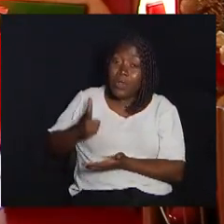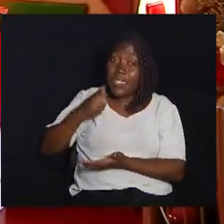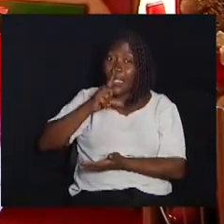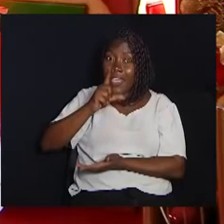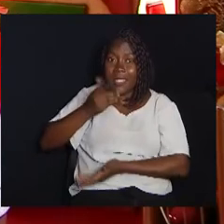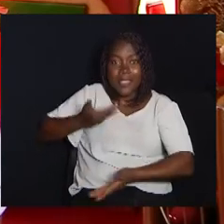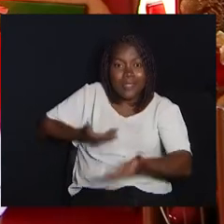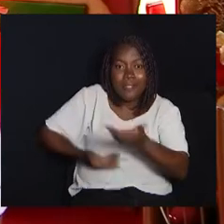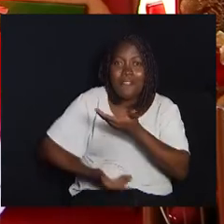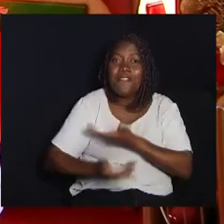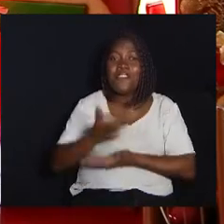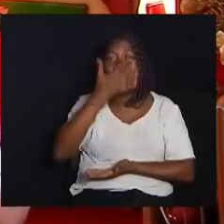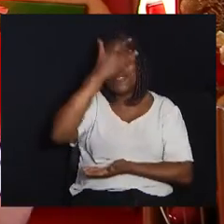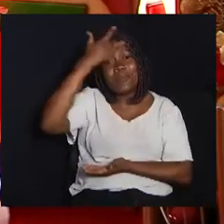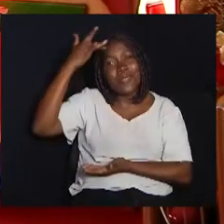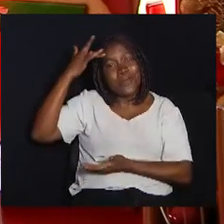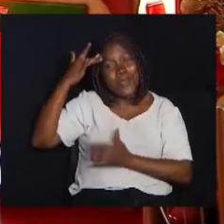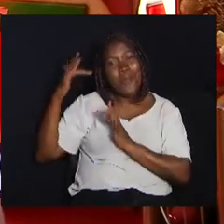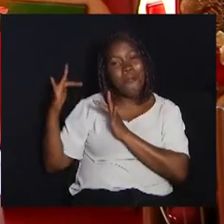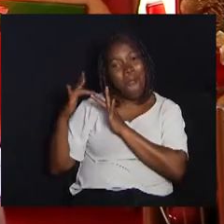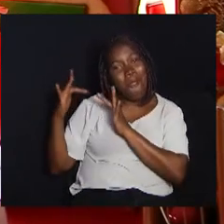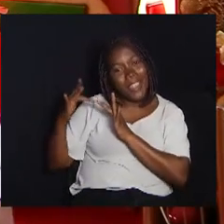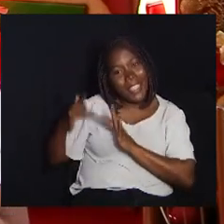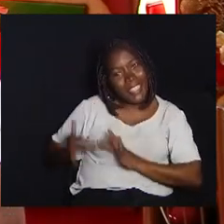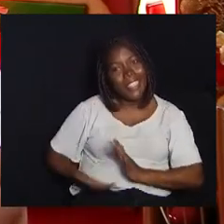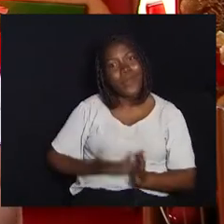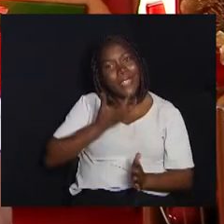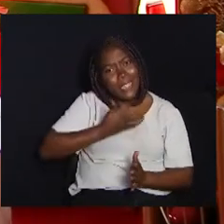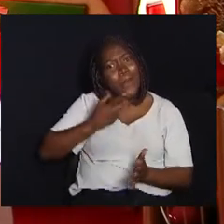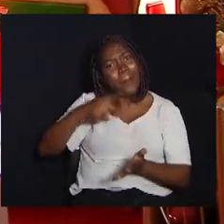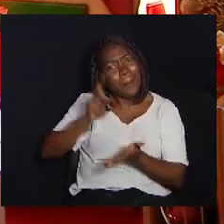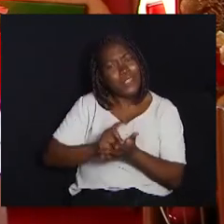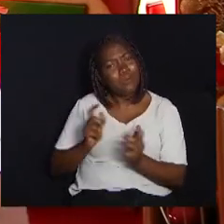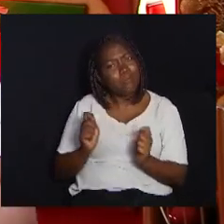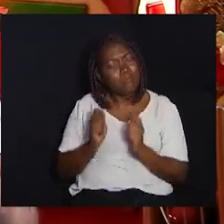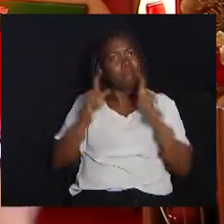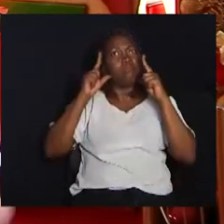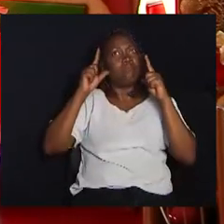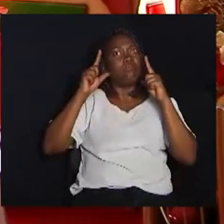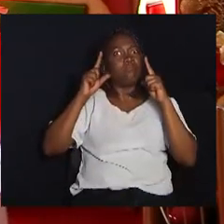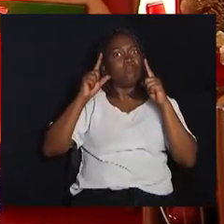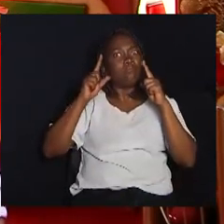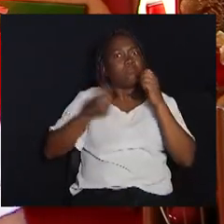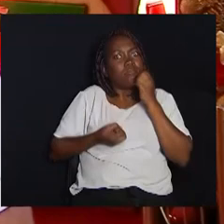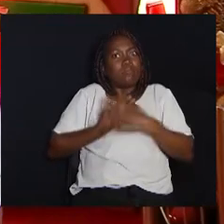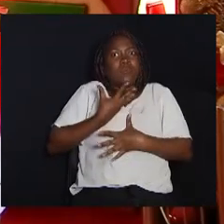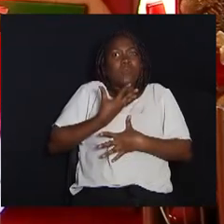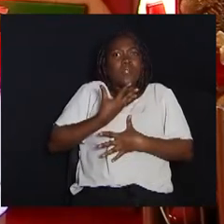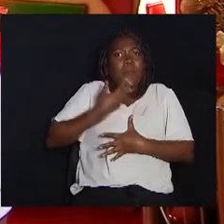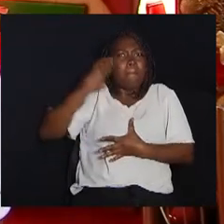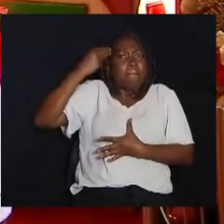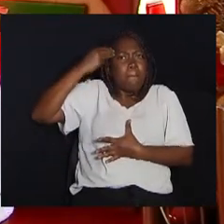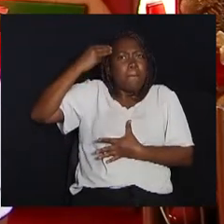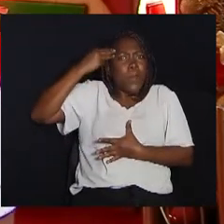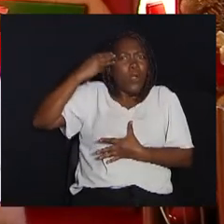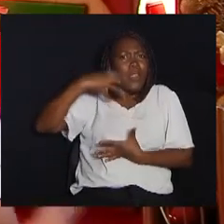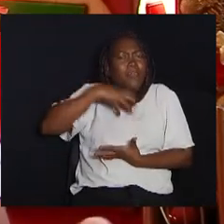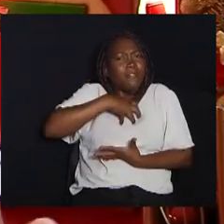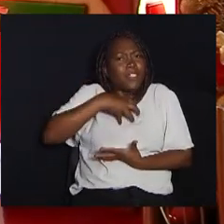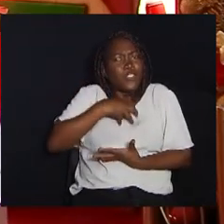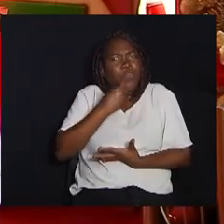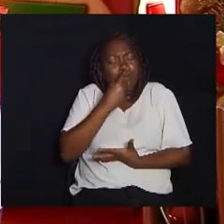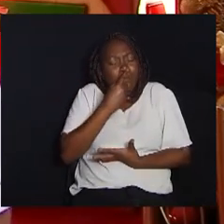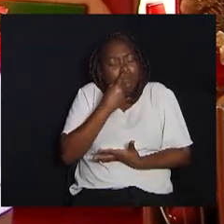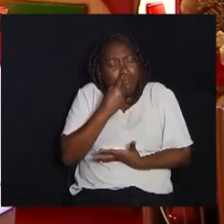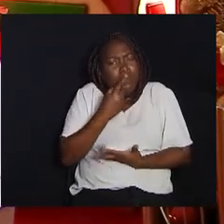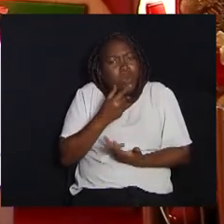envolver as pessoas e conectar as pessoas ao Natal mesmo, né? Despertar nelas aquilo que é super importante, as memórias afetivas, né? Tudo aquilo de